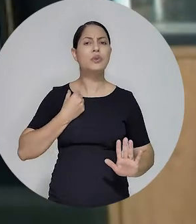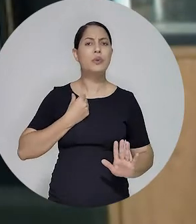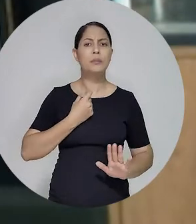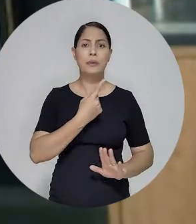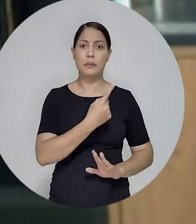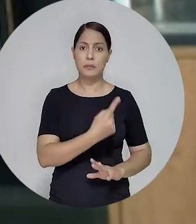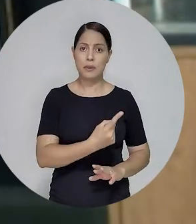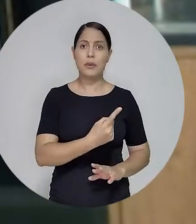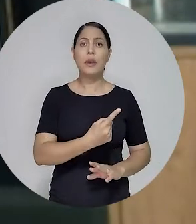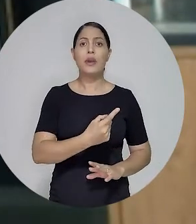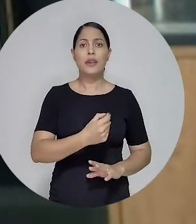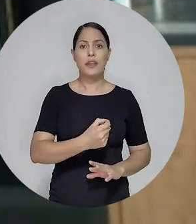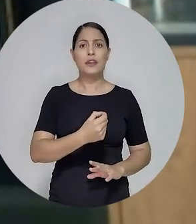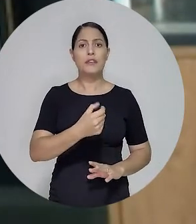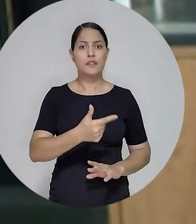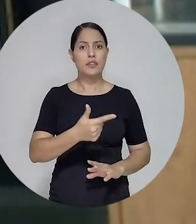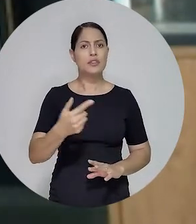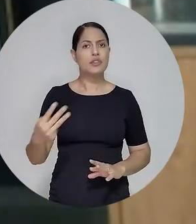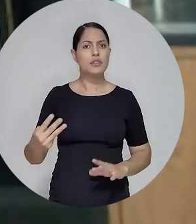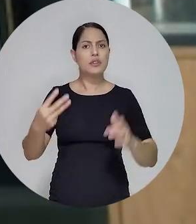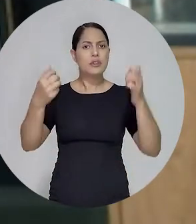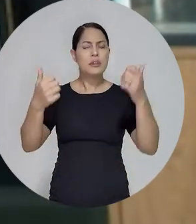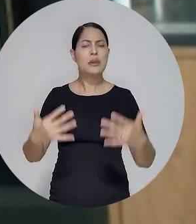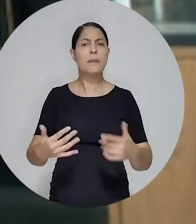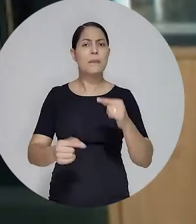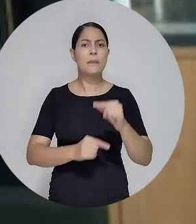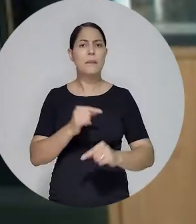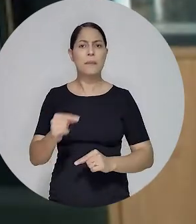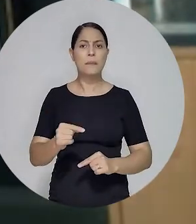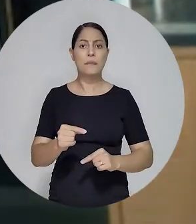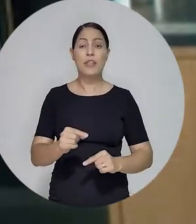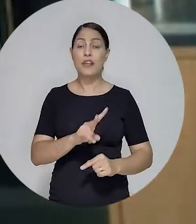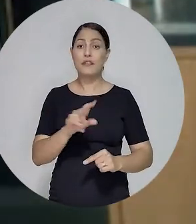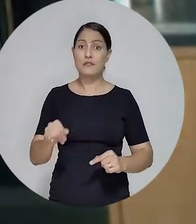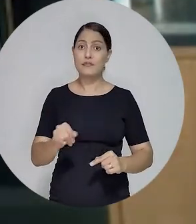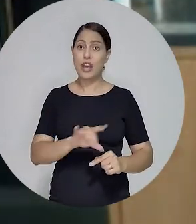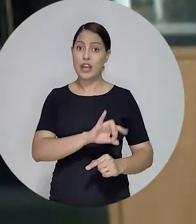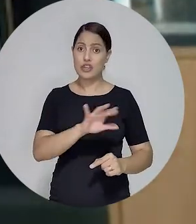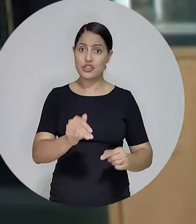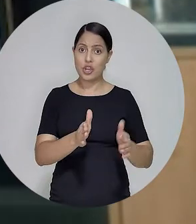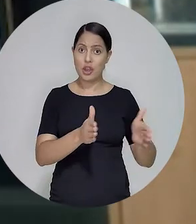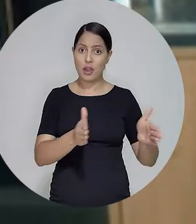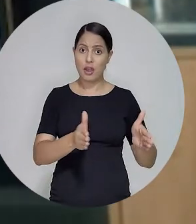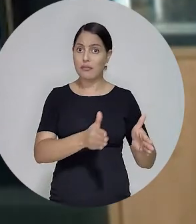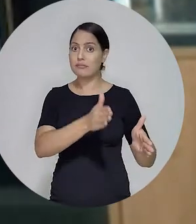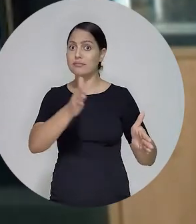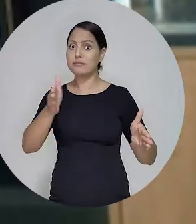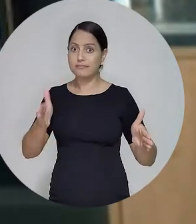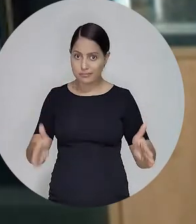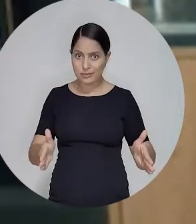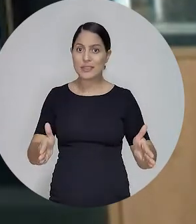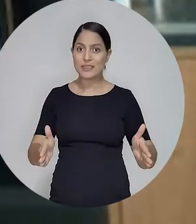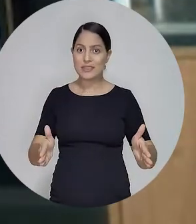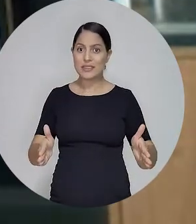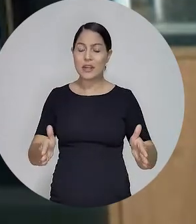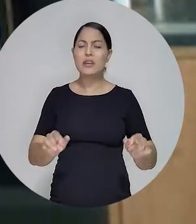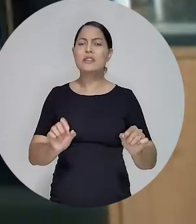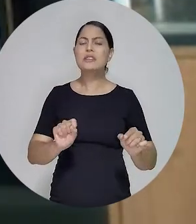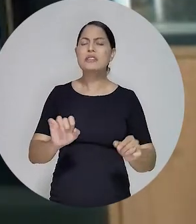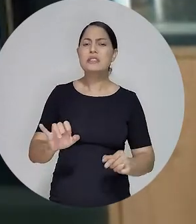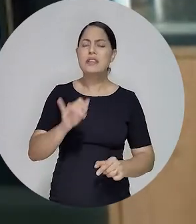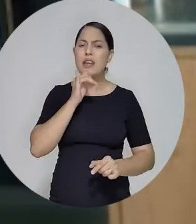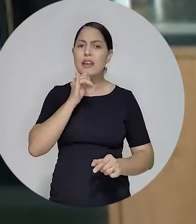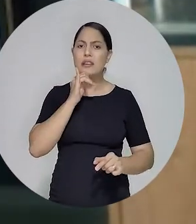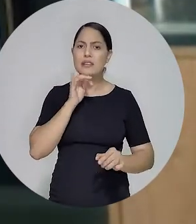portaria DIRBEM 1023, que trouxe aí a possibilidade da prorrogação dos prazos, regulamentou a prorrogação